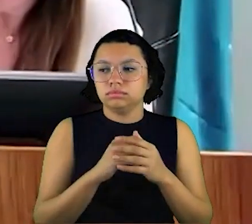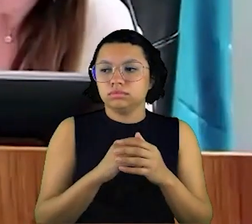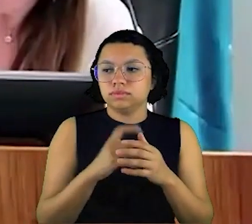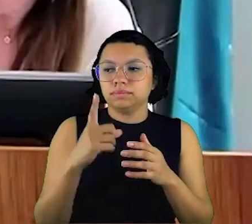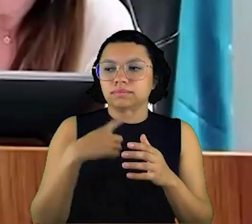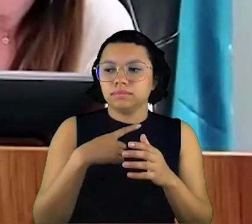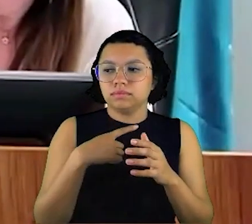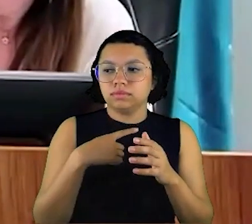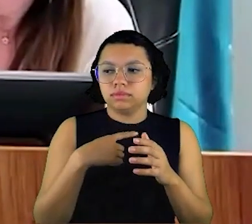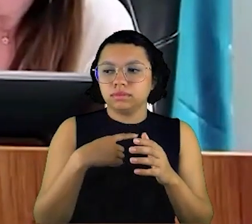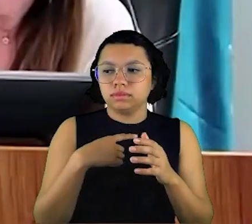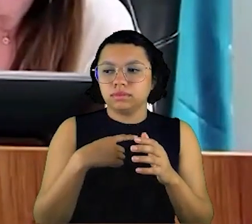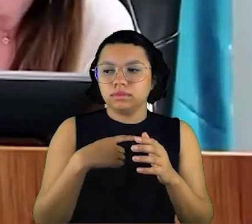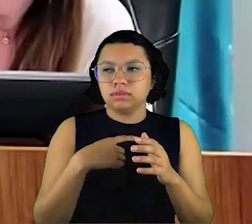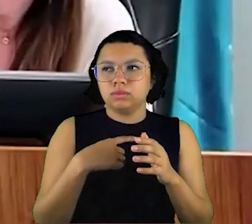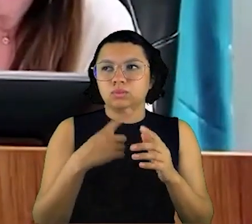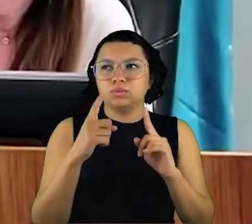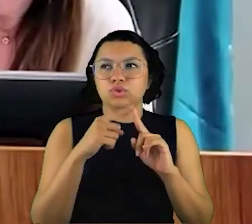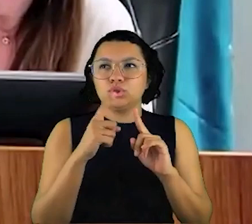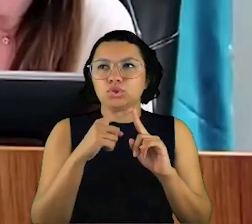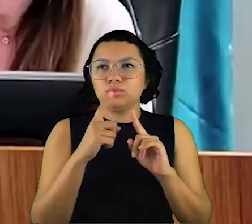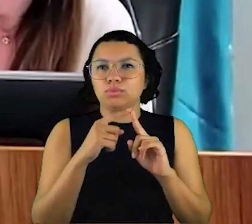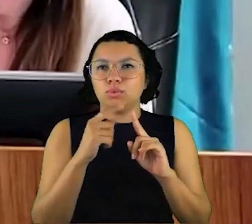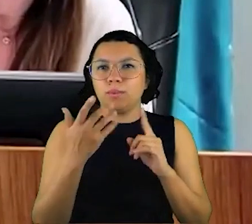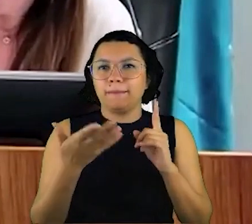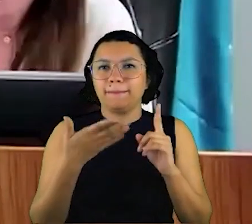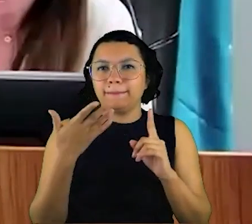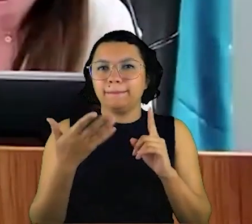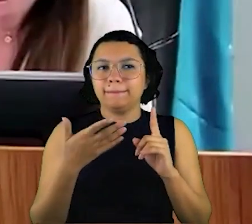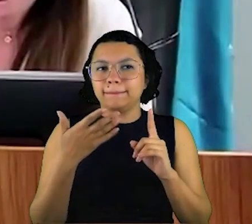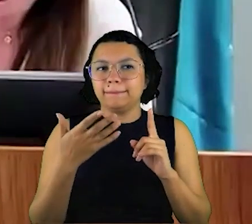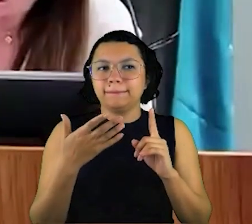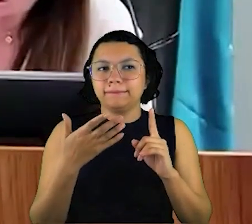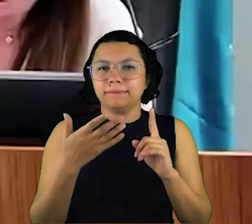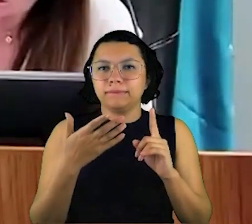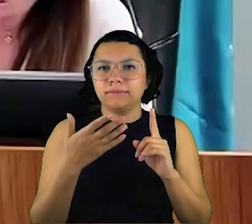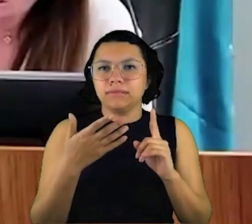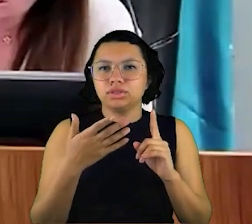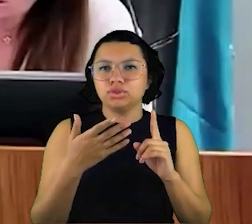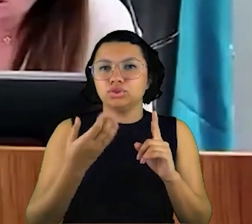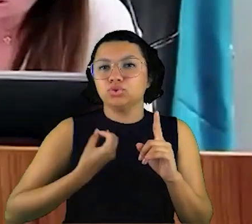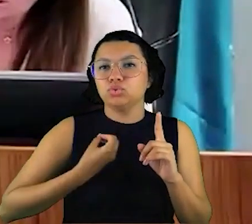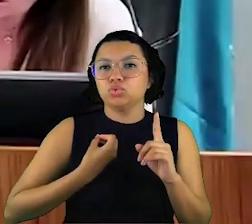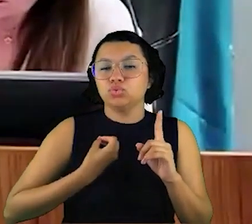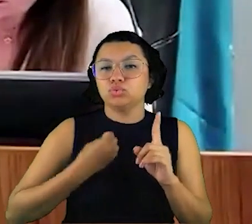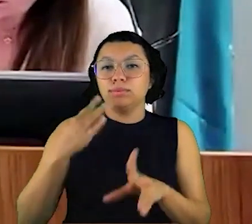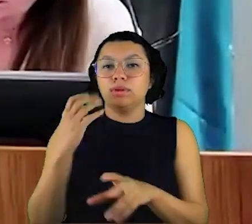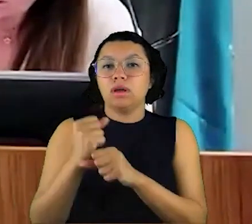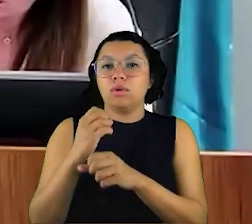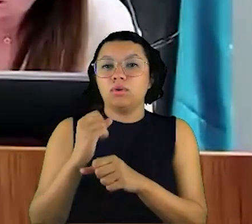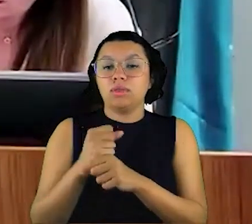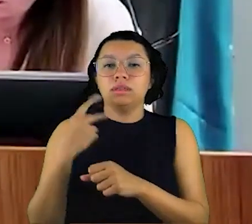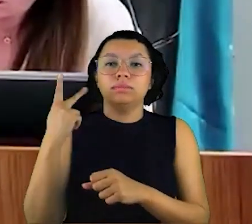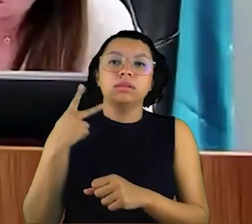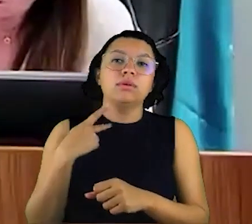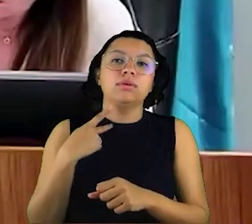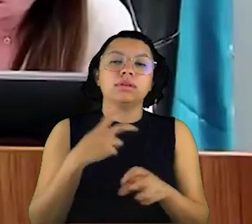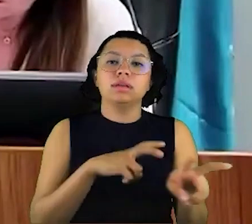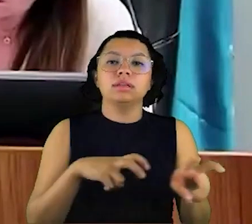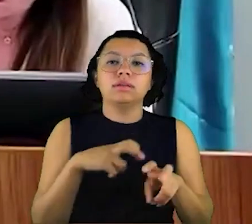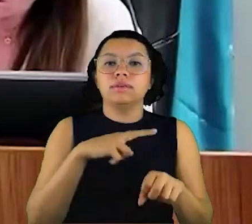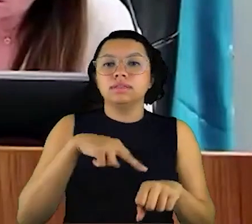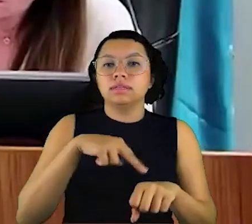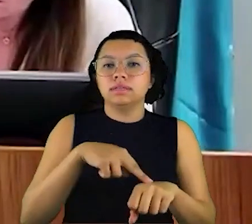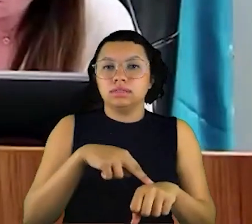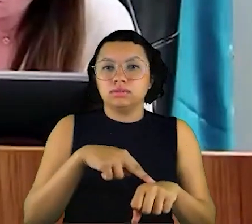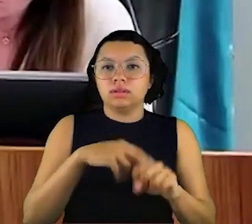têm, numa espécie de score calculado pela Procuradoria da Fazenda Nacional,